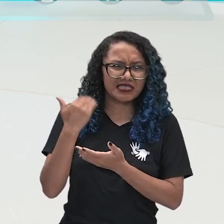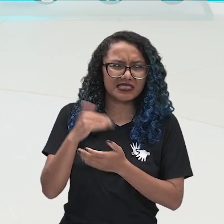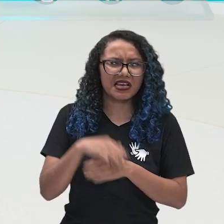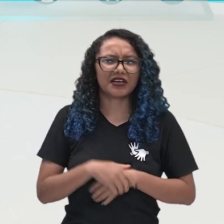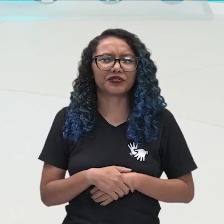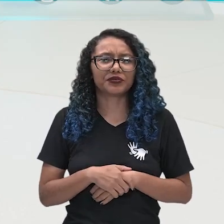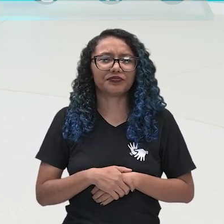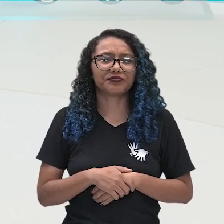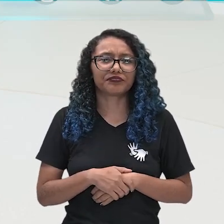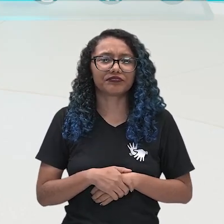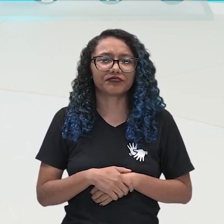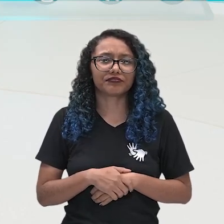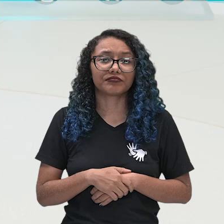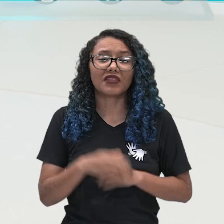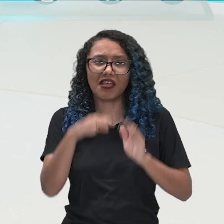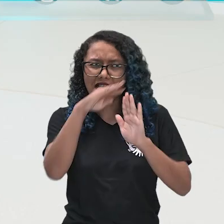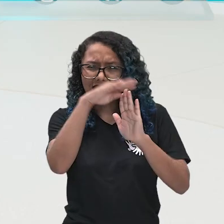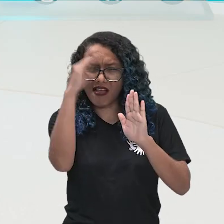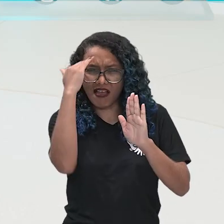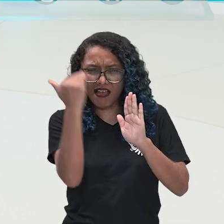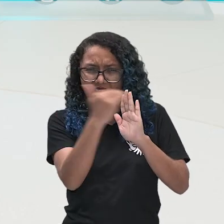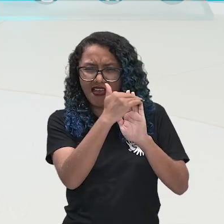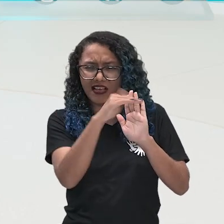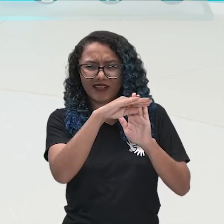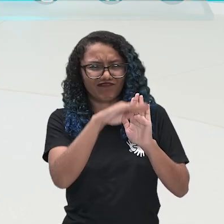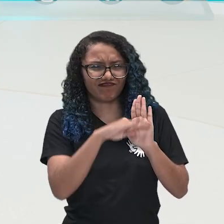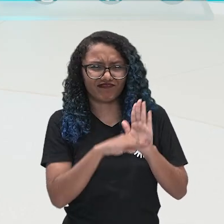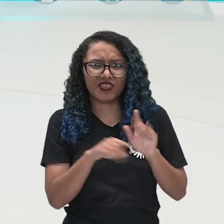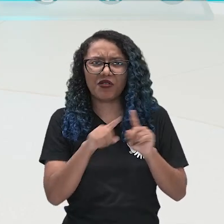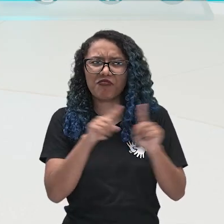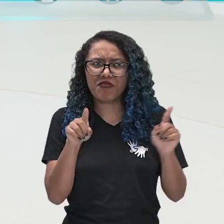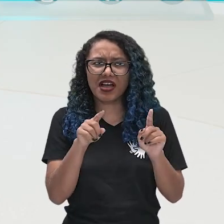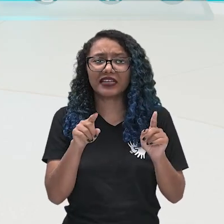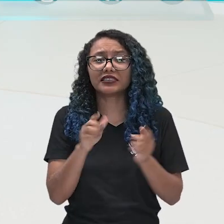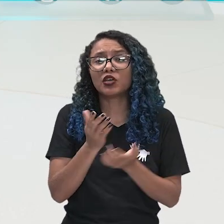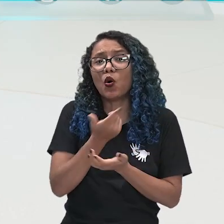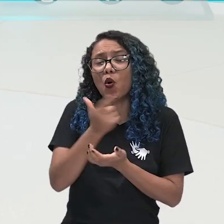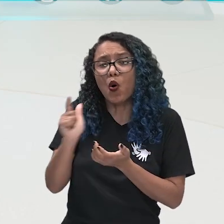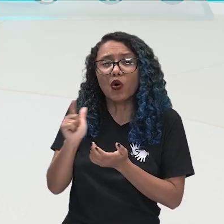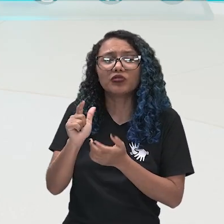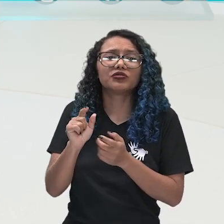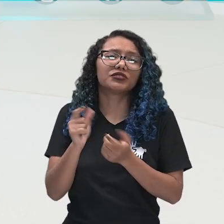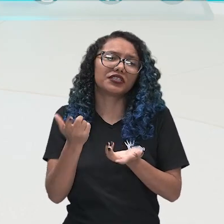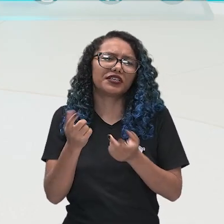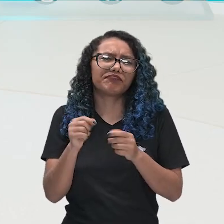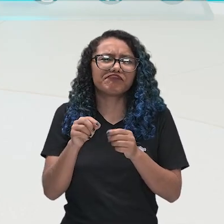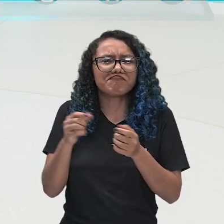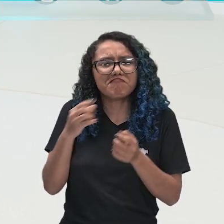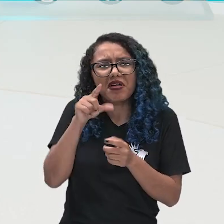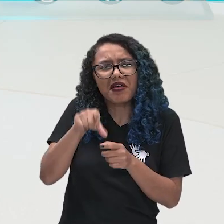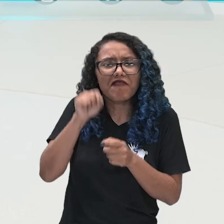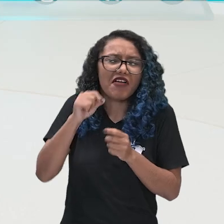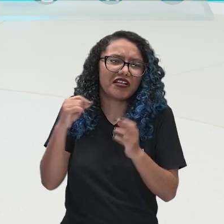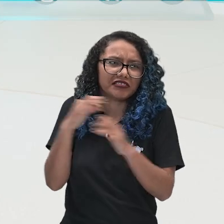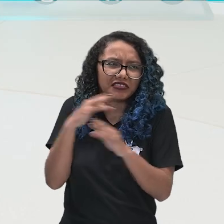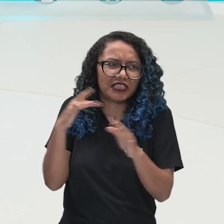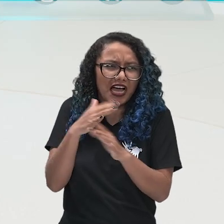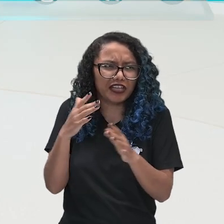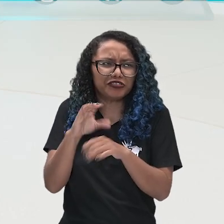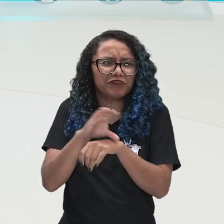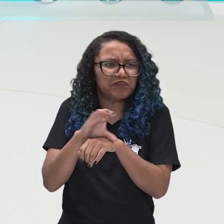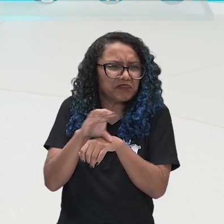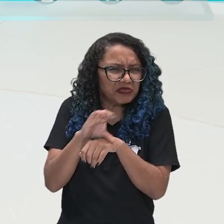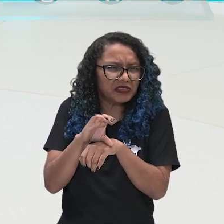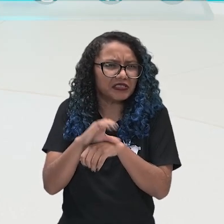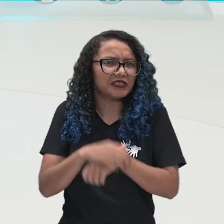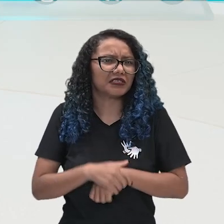das normas, mas também aos que preferem uma cidade cinza ao spray. Uma má notícia, iniciativa como